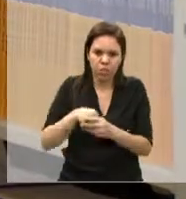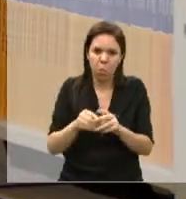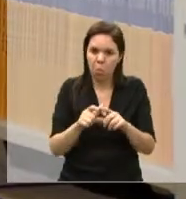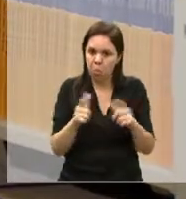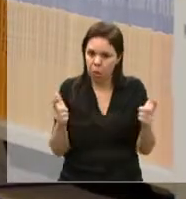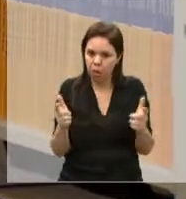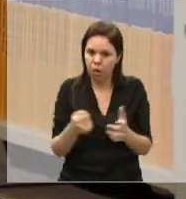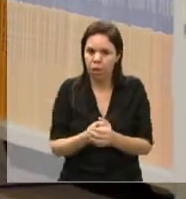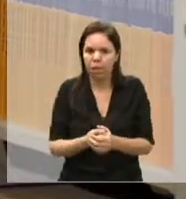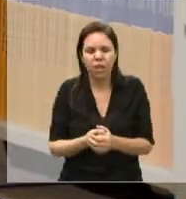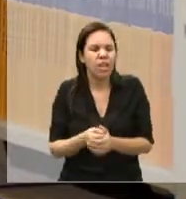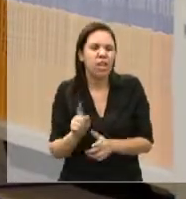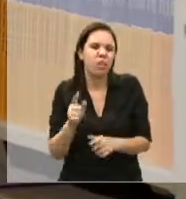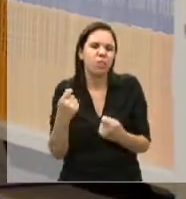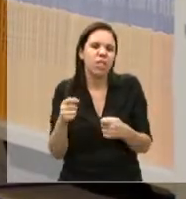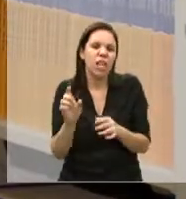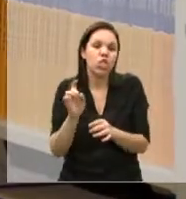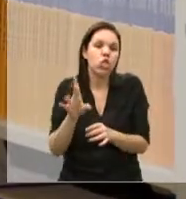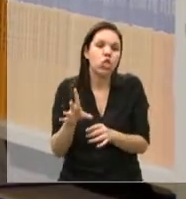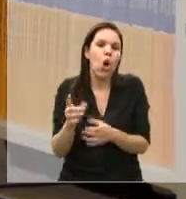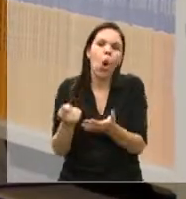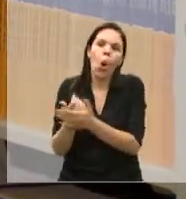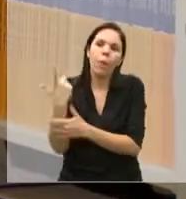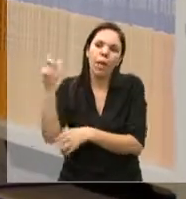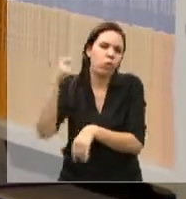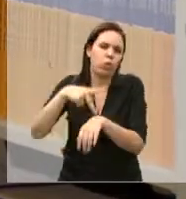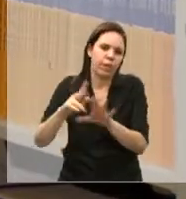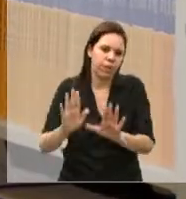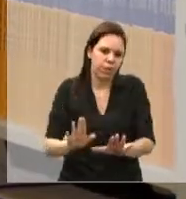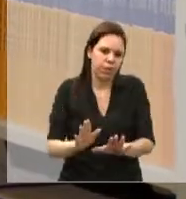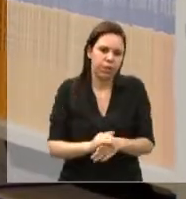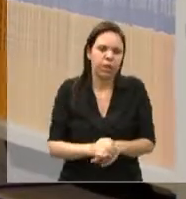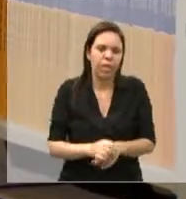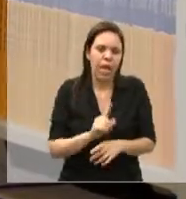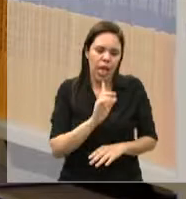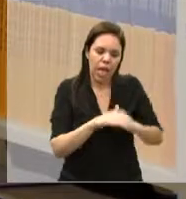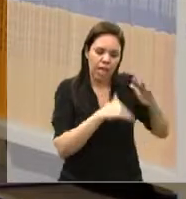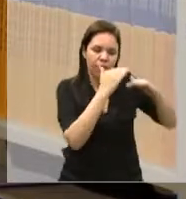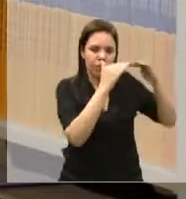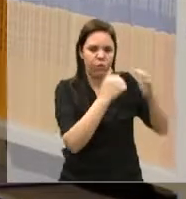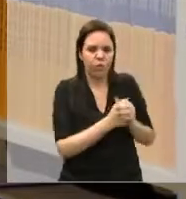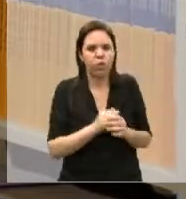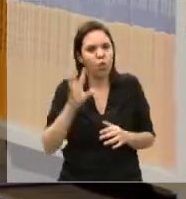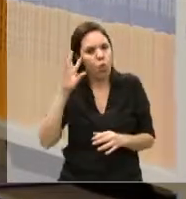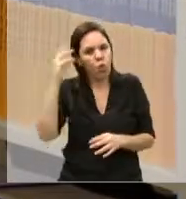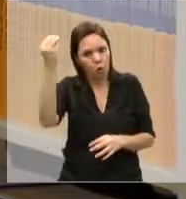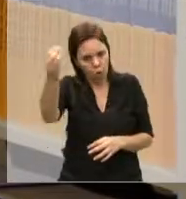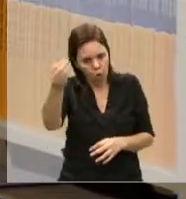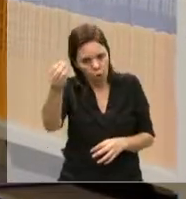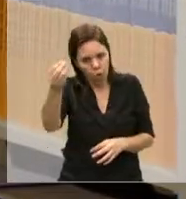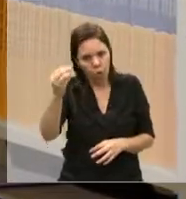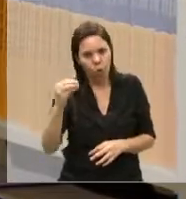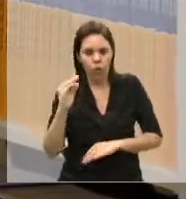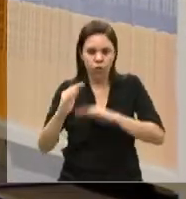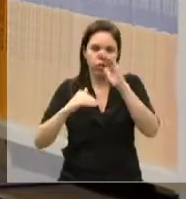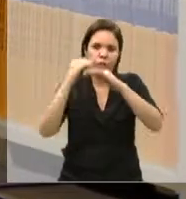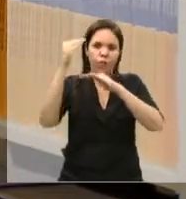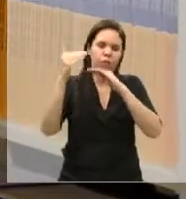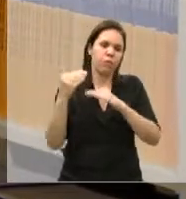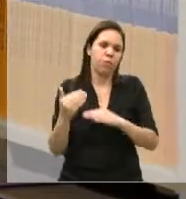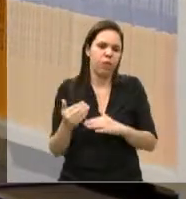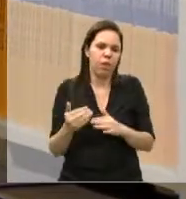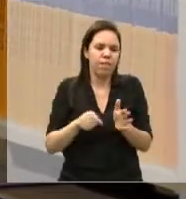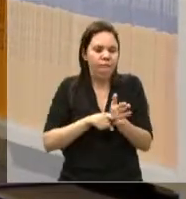maior, ao invés de exportar só commodities. Então, essa parte do desenvolvimento e do conhecimento, do desenvolvimento da